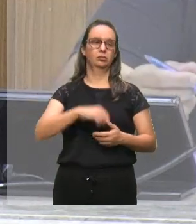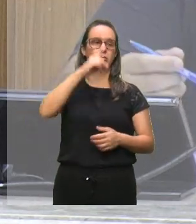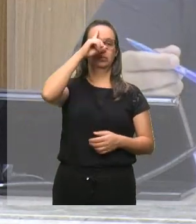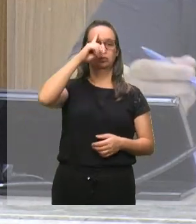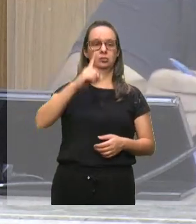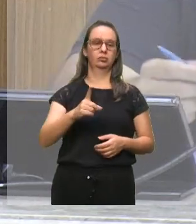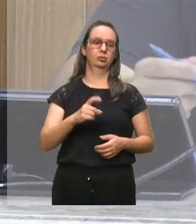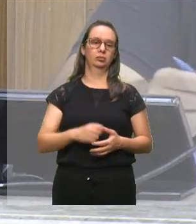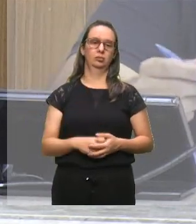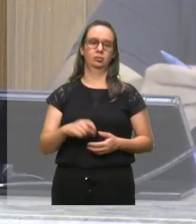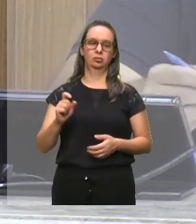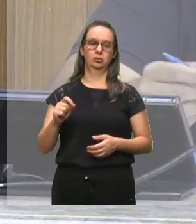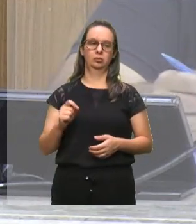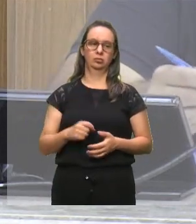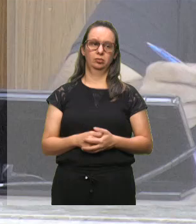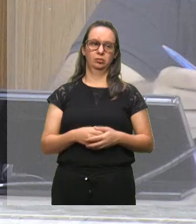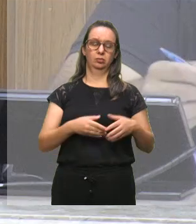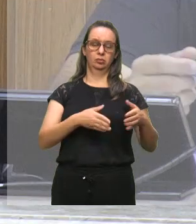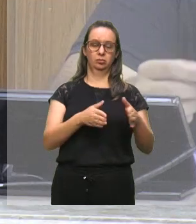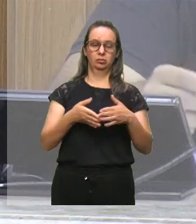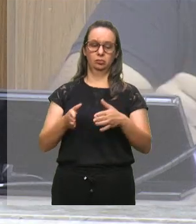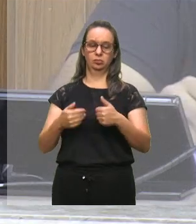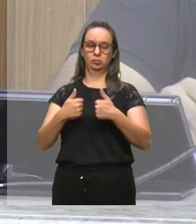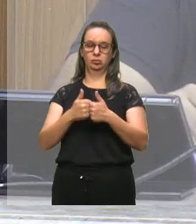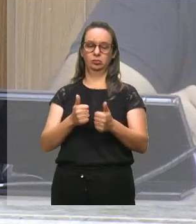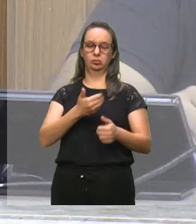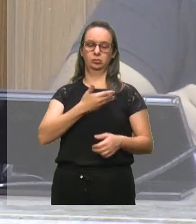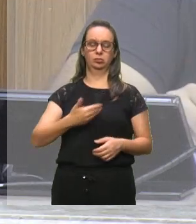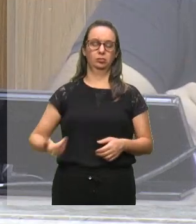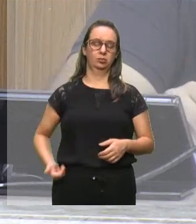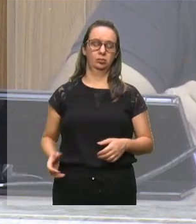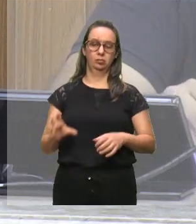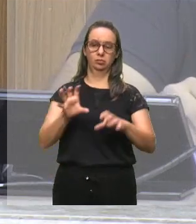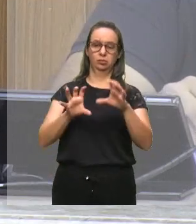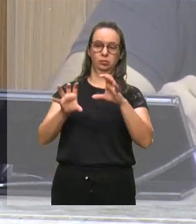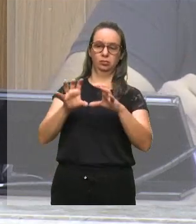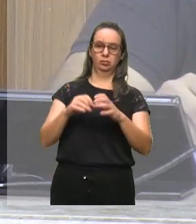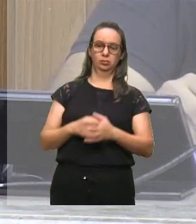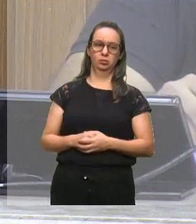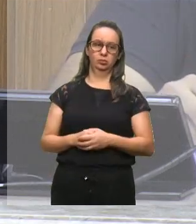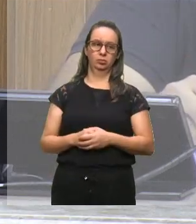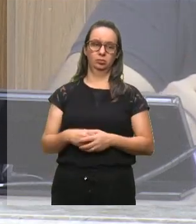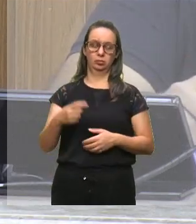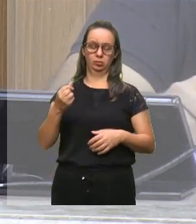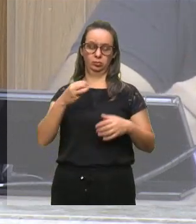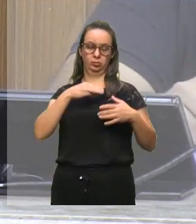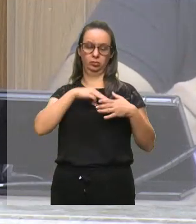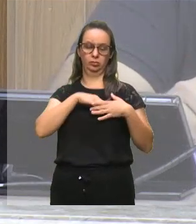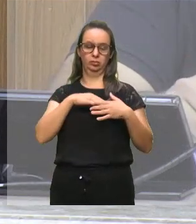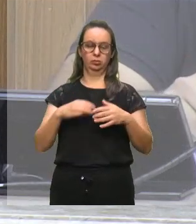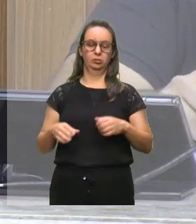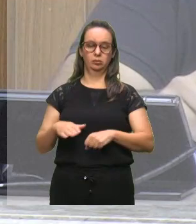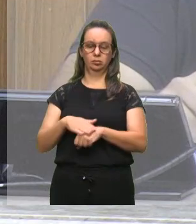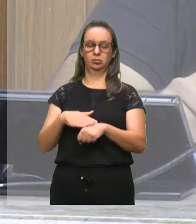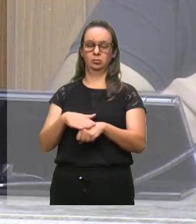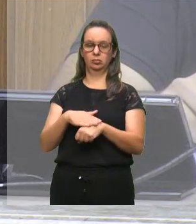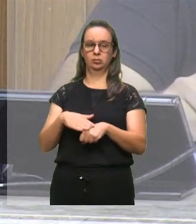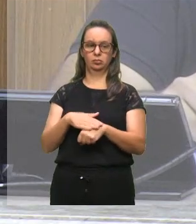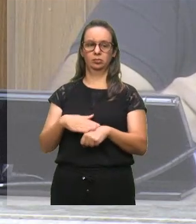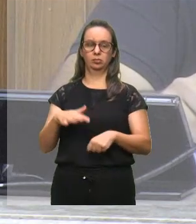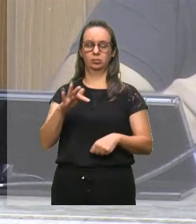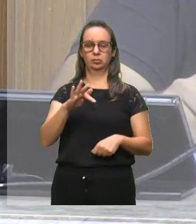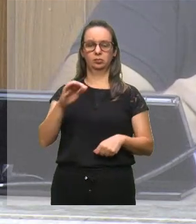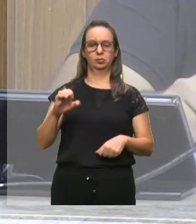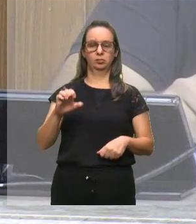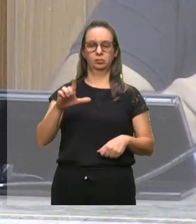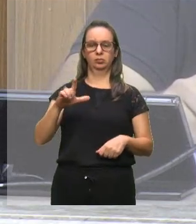para que essas linhas do nosso transporte público sejam readequadas. Quanto ao piso, conversando com o Felipe aqui, é